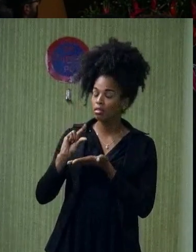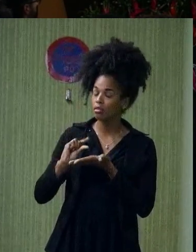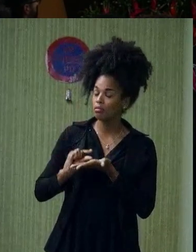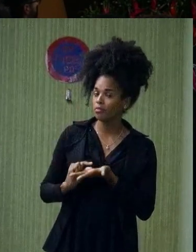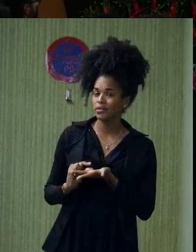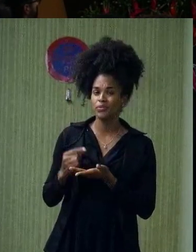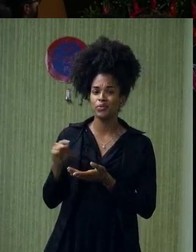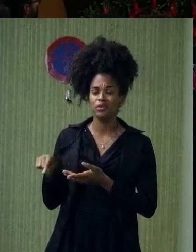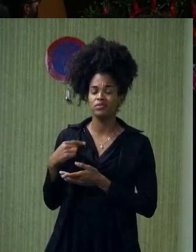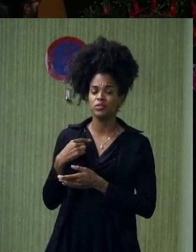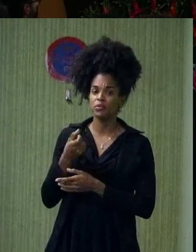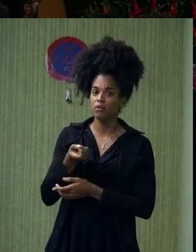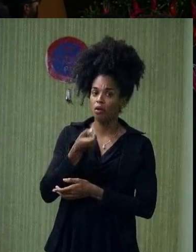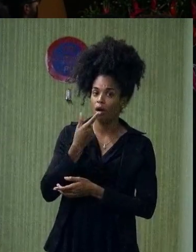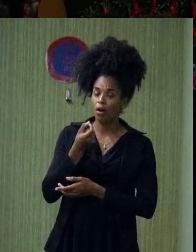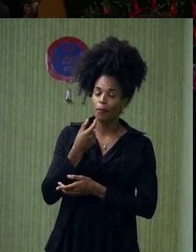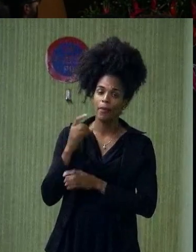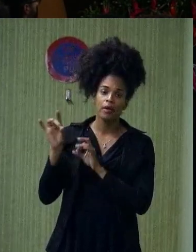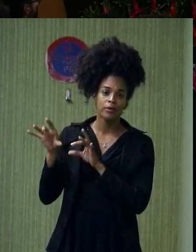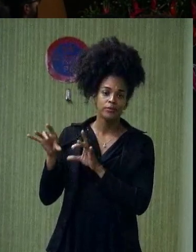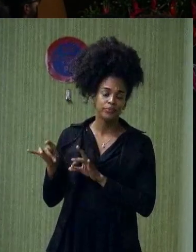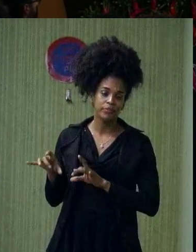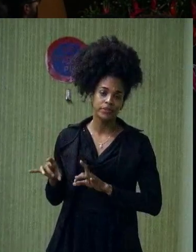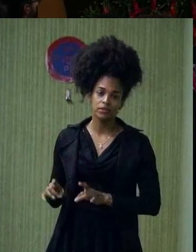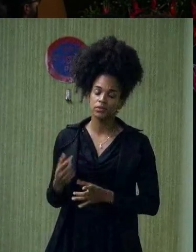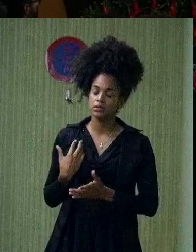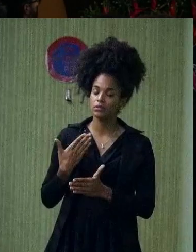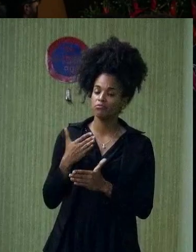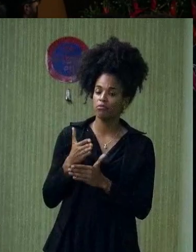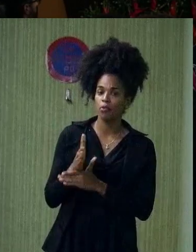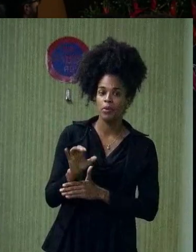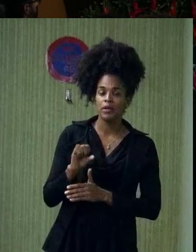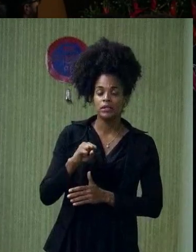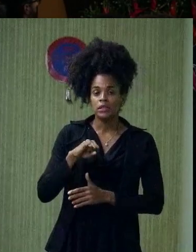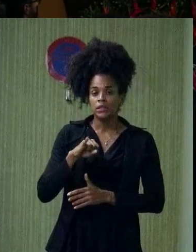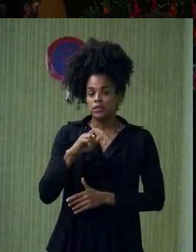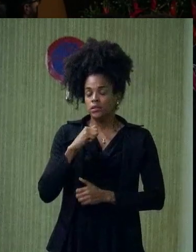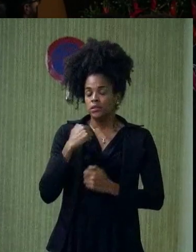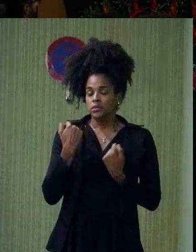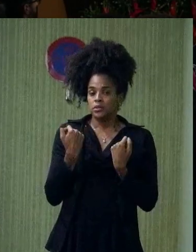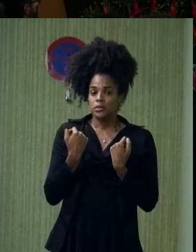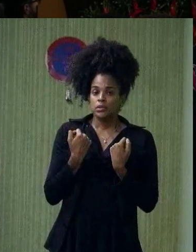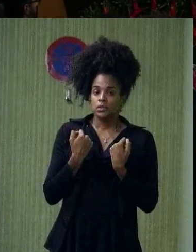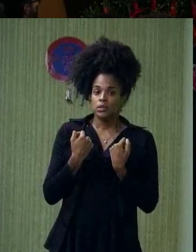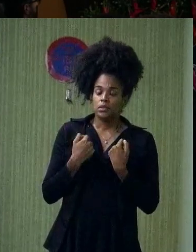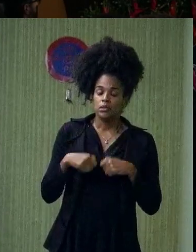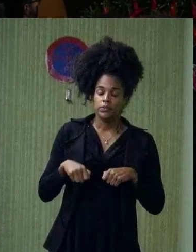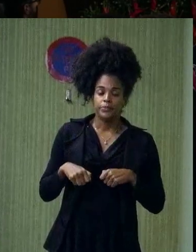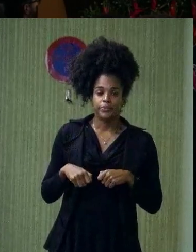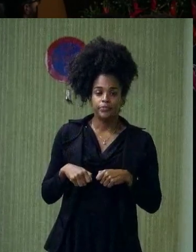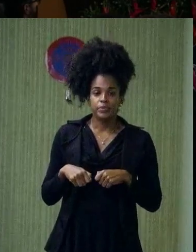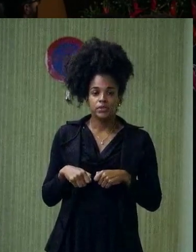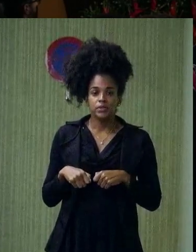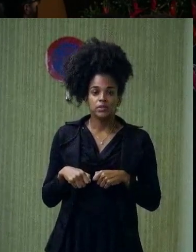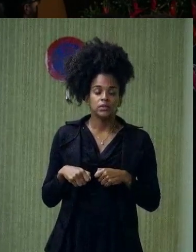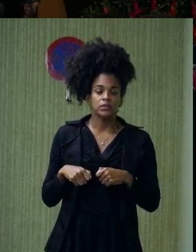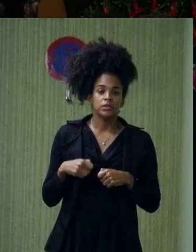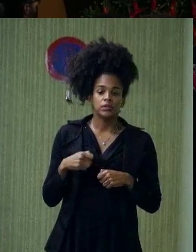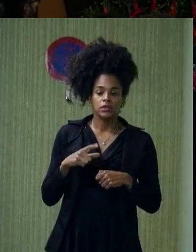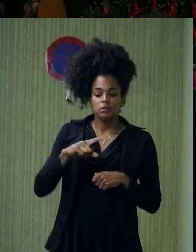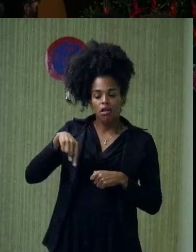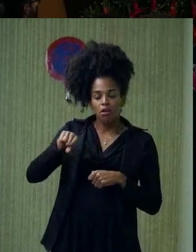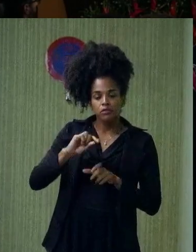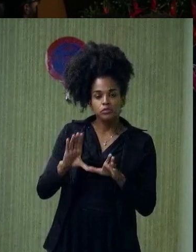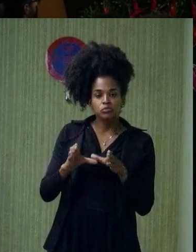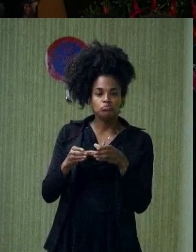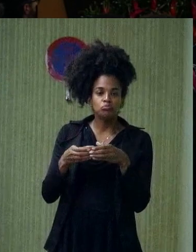medicação especial de crianças para verificar se não estava se se tinha um um corpo técnico mínimo ou